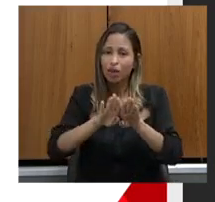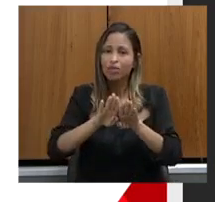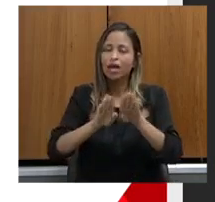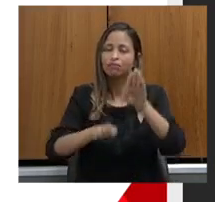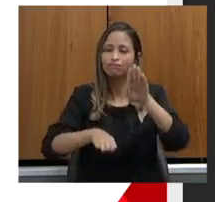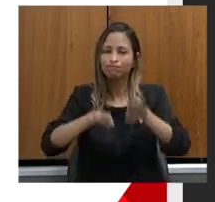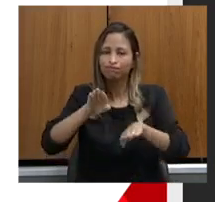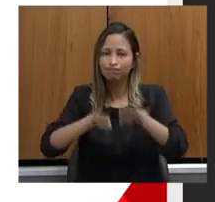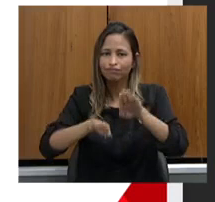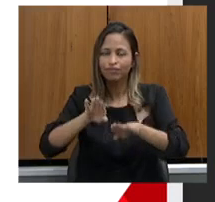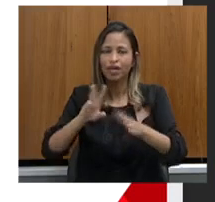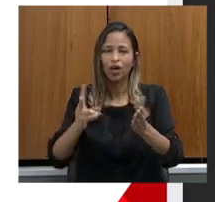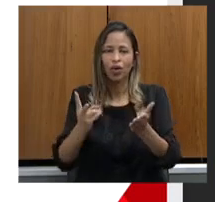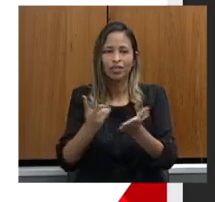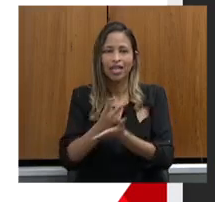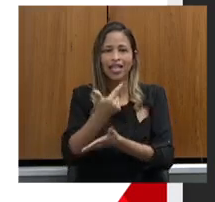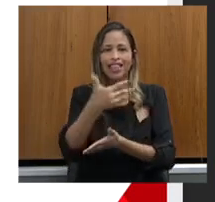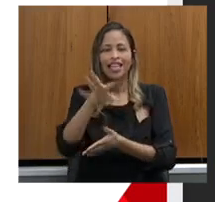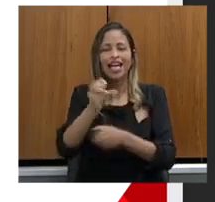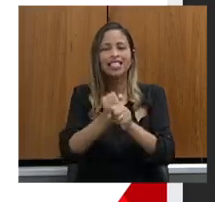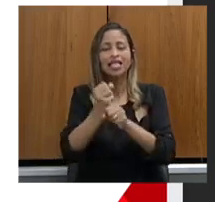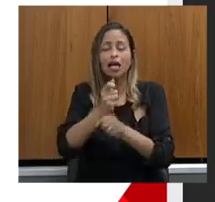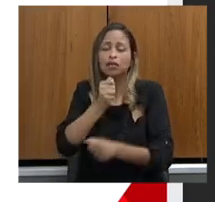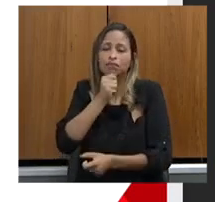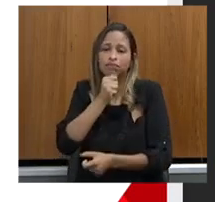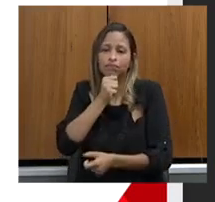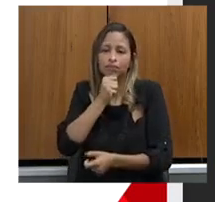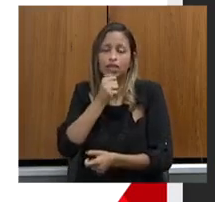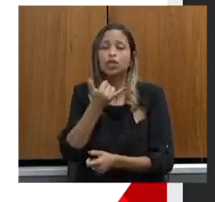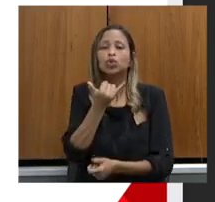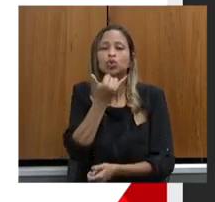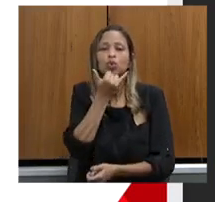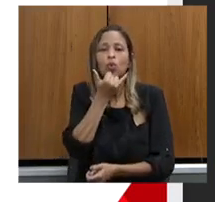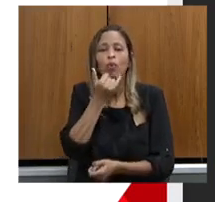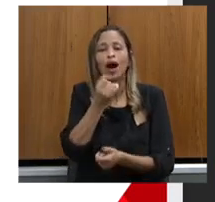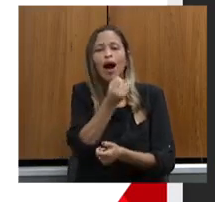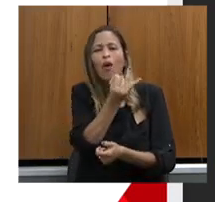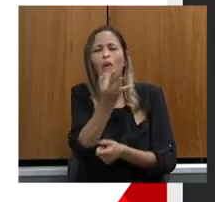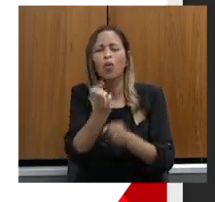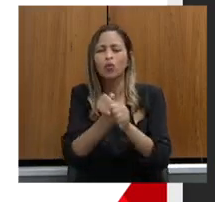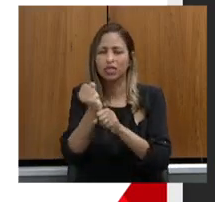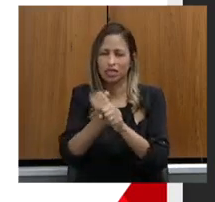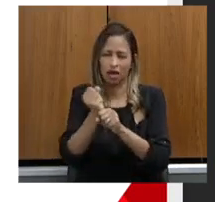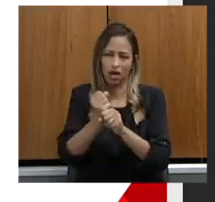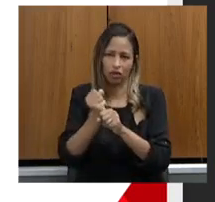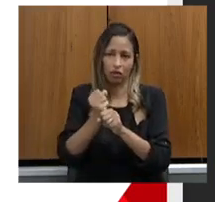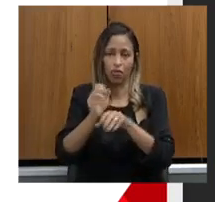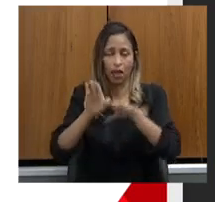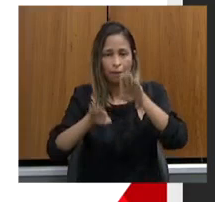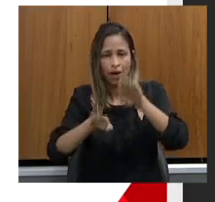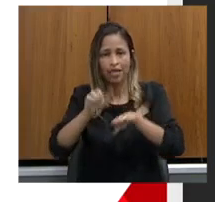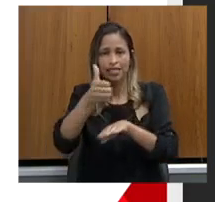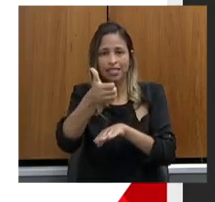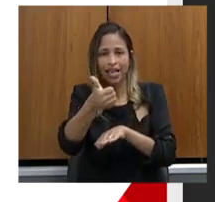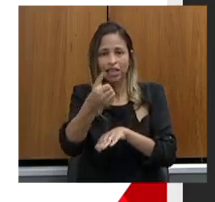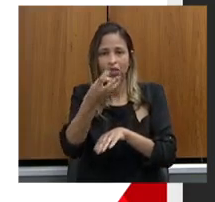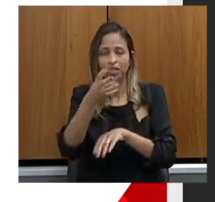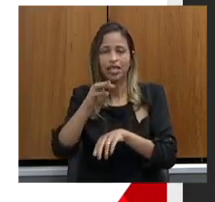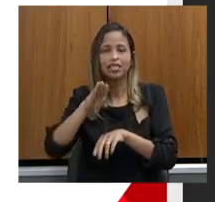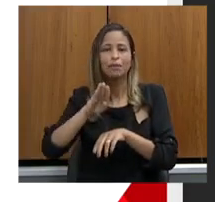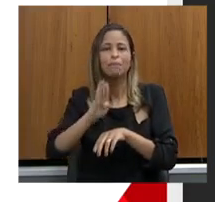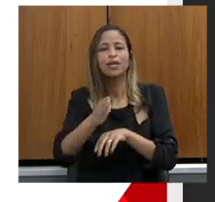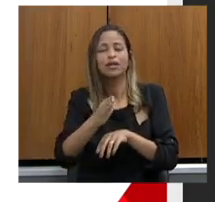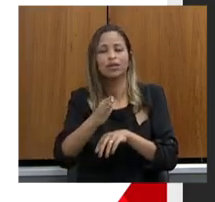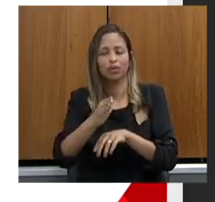acontecia já há mais de 10 anos não Desculpa alguns anos mas com o equilíbrio de 103 milhões e